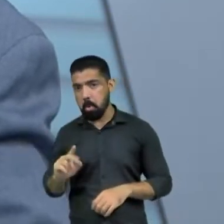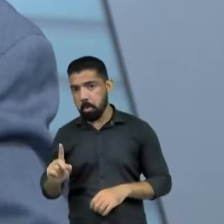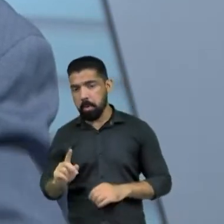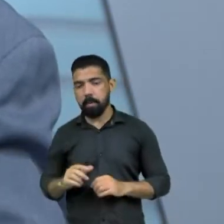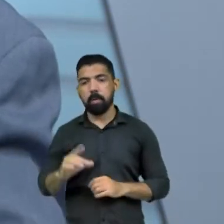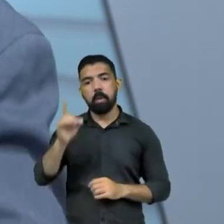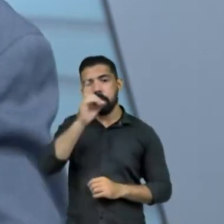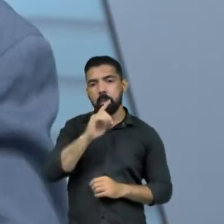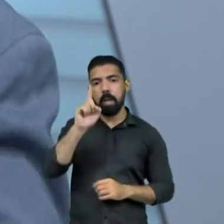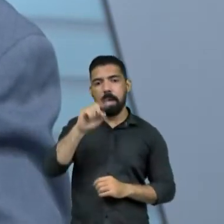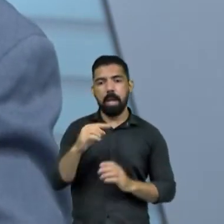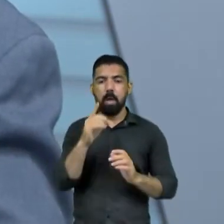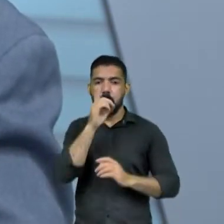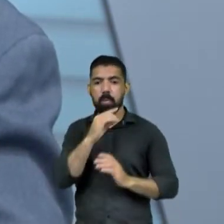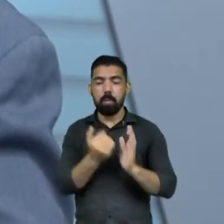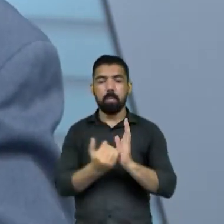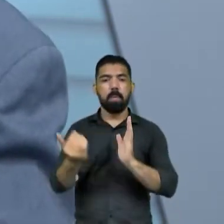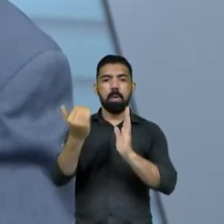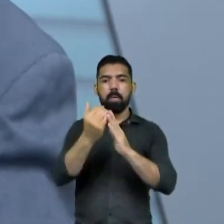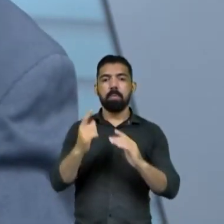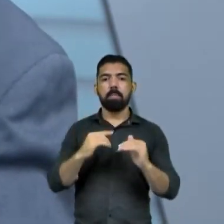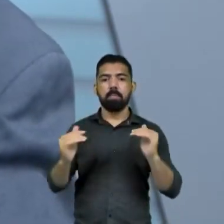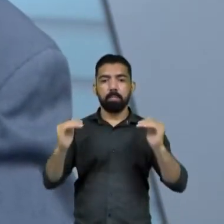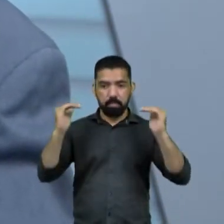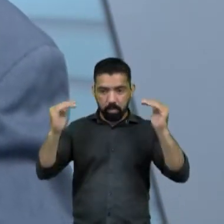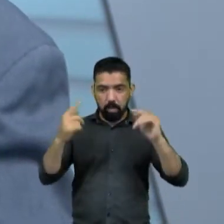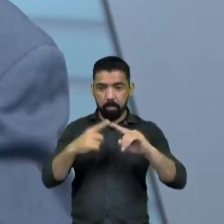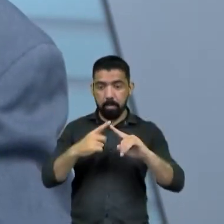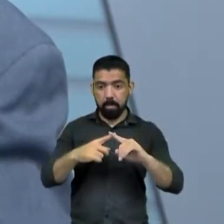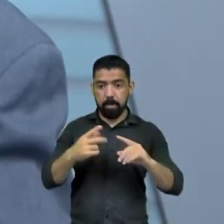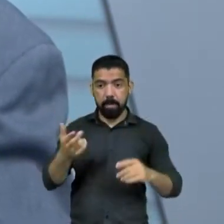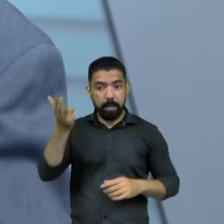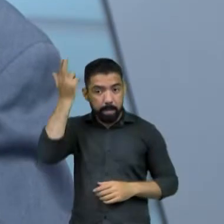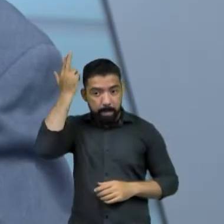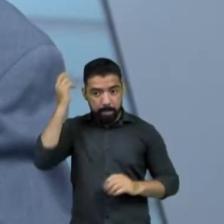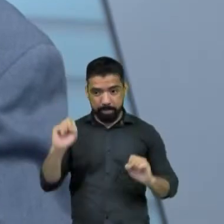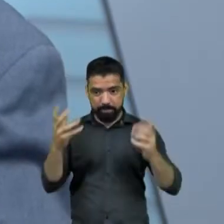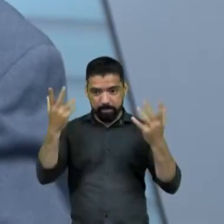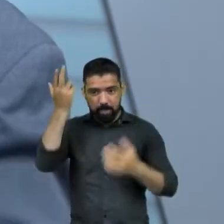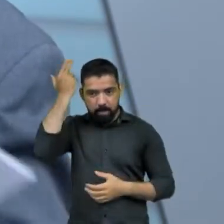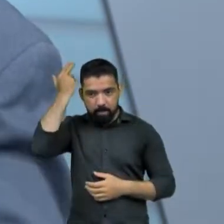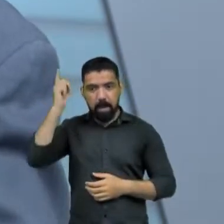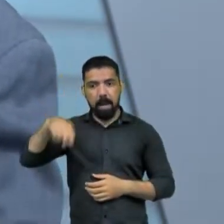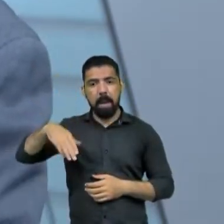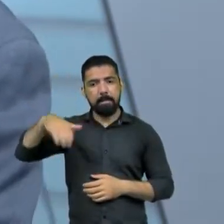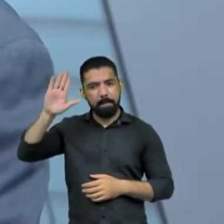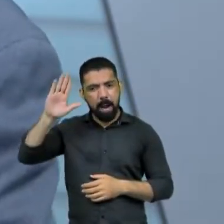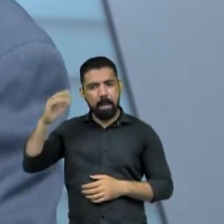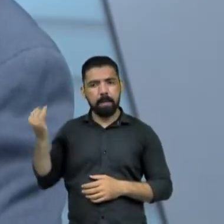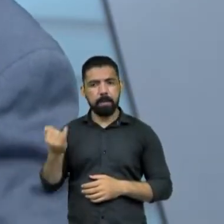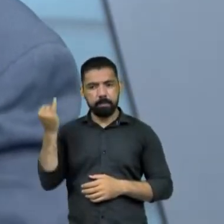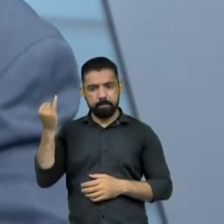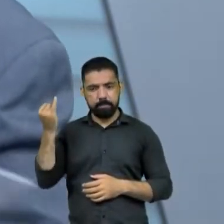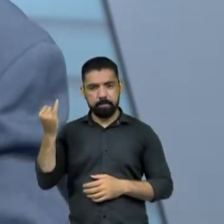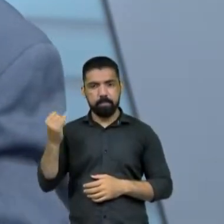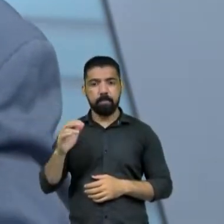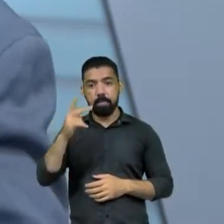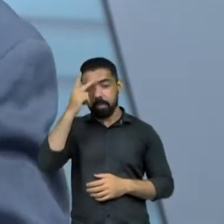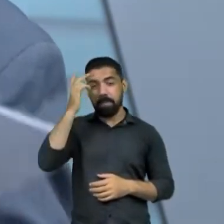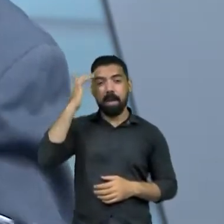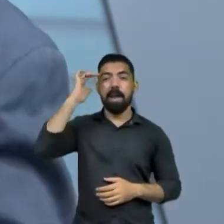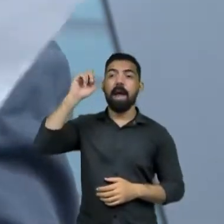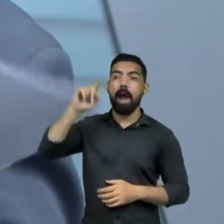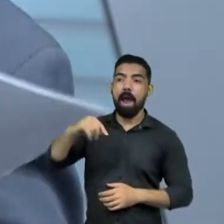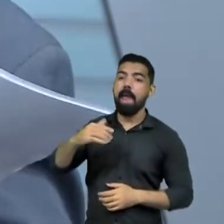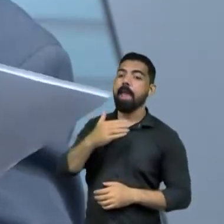domingo é o domingo maior porque a Páscoa é mais importante do que o natal o pessoal às vezes confunde o Natal porque Cristo Nasceu